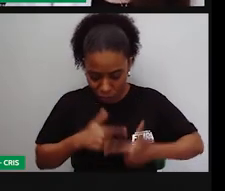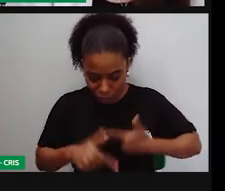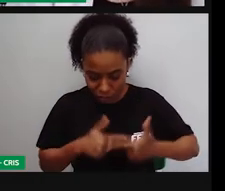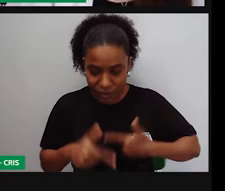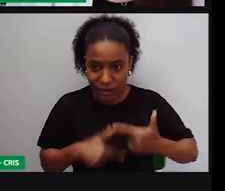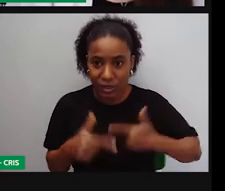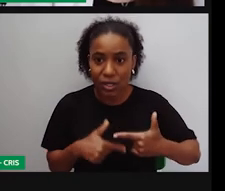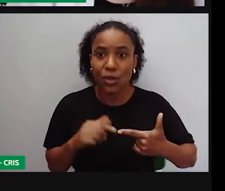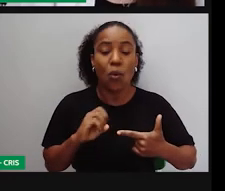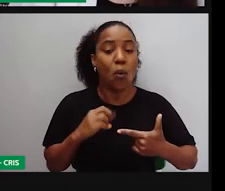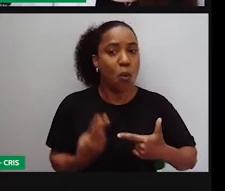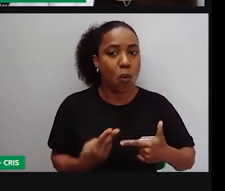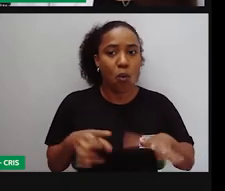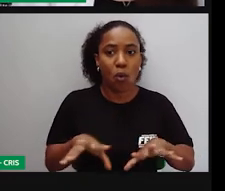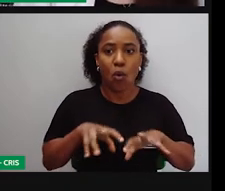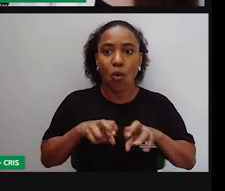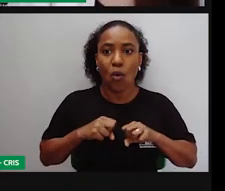consumir.